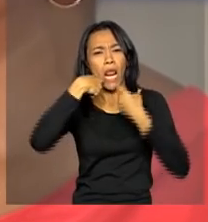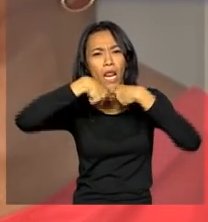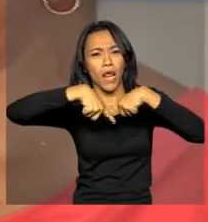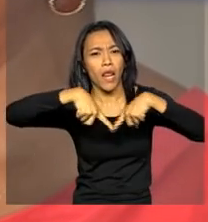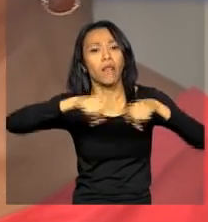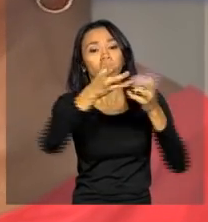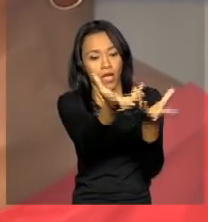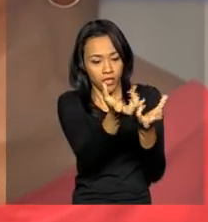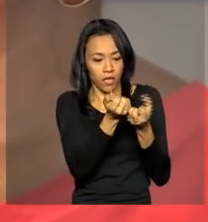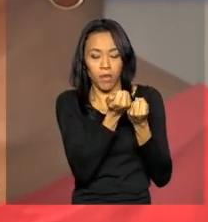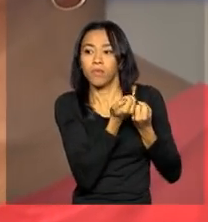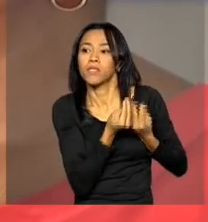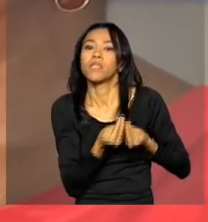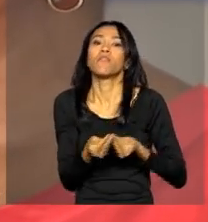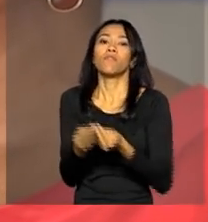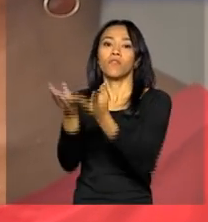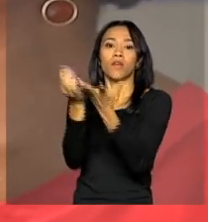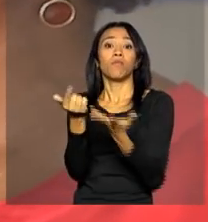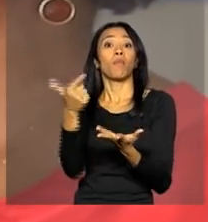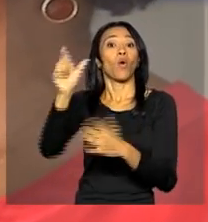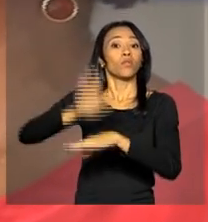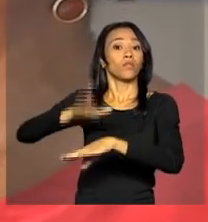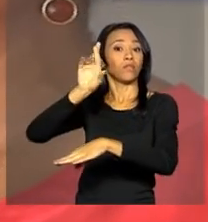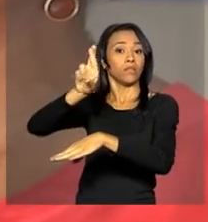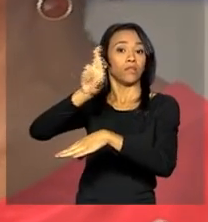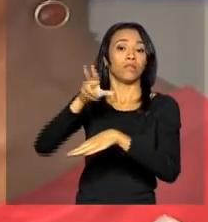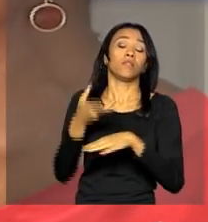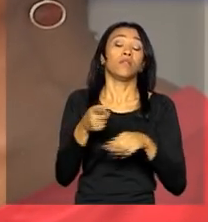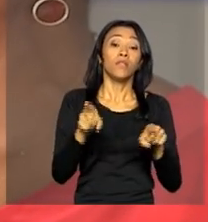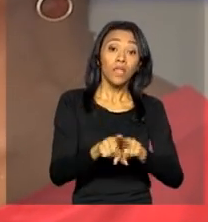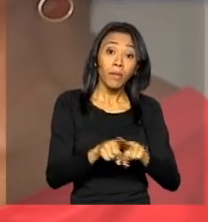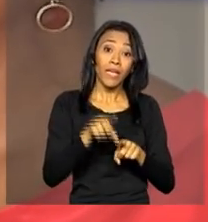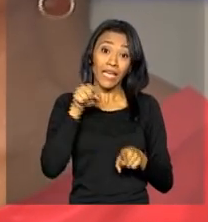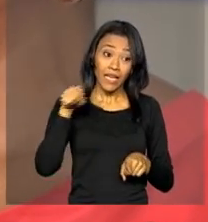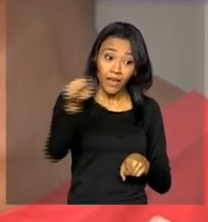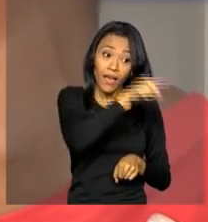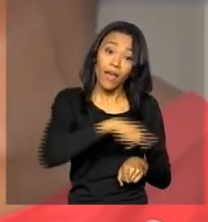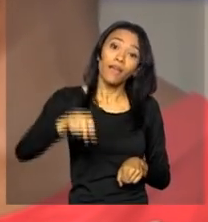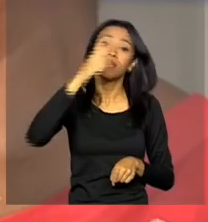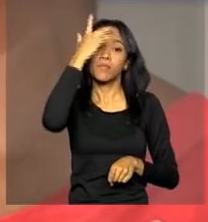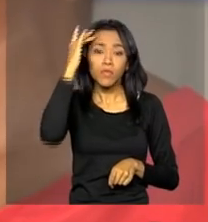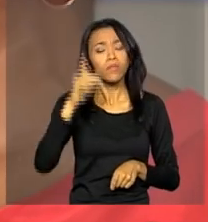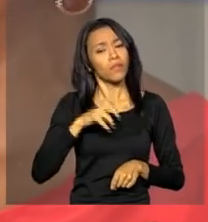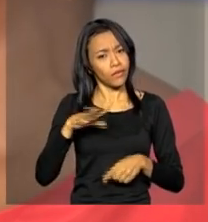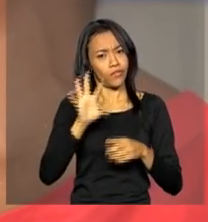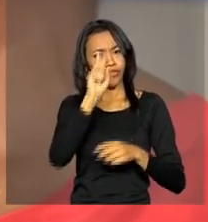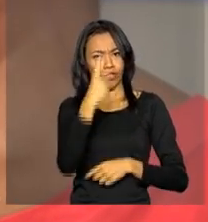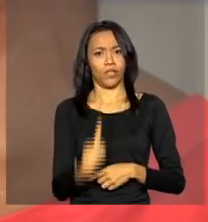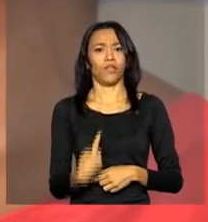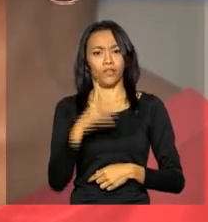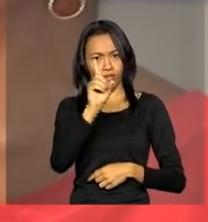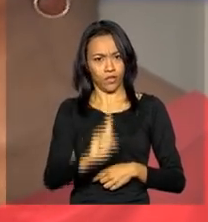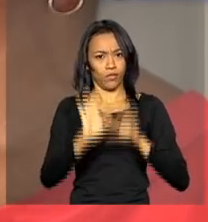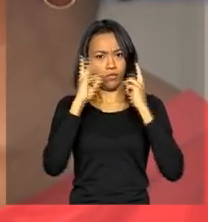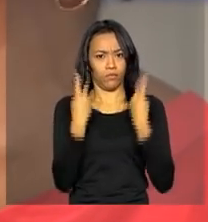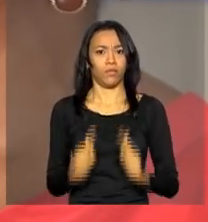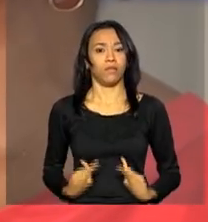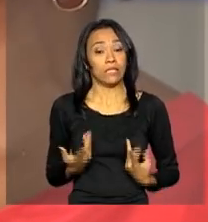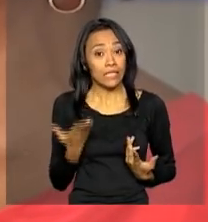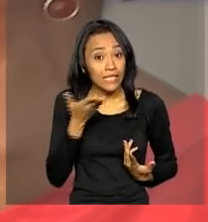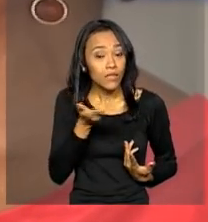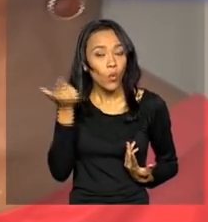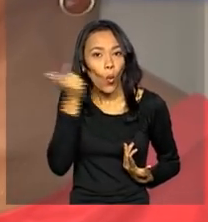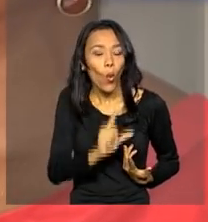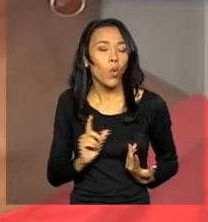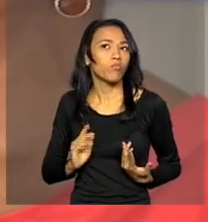órgãos responsáveis e também damos visibilidade que esses sujeitos são sujeitos de direitos e de direitos humanos. Isso é um